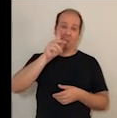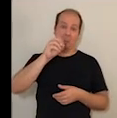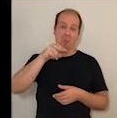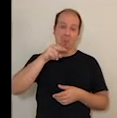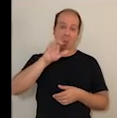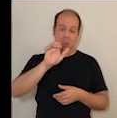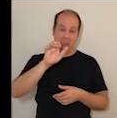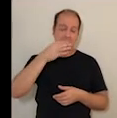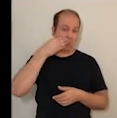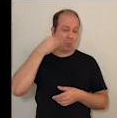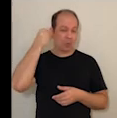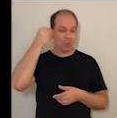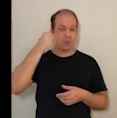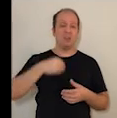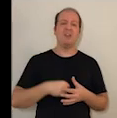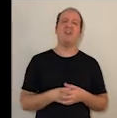Volpone.